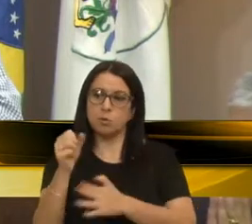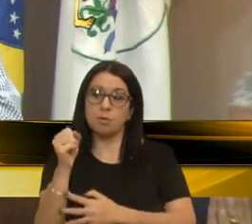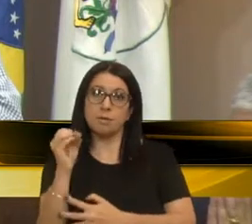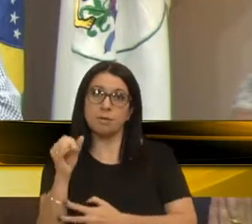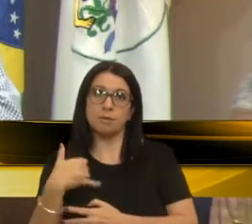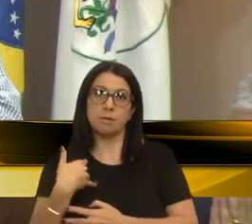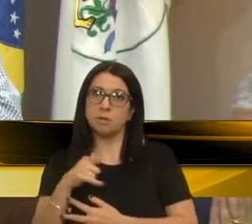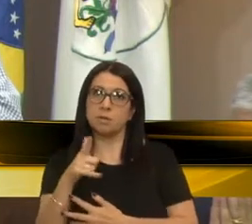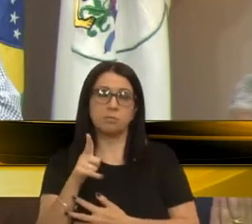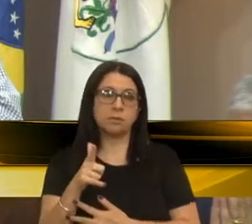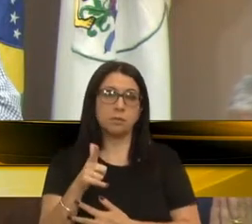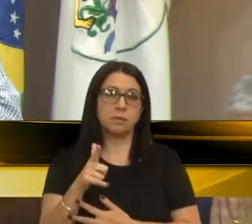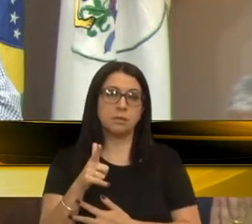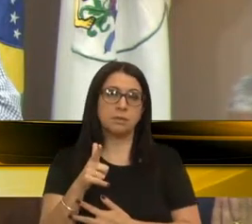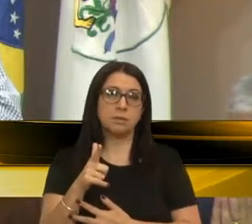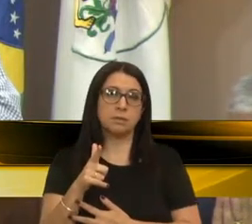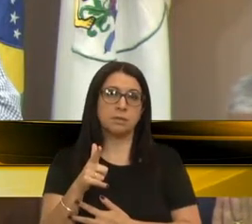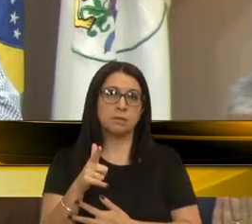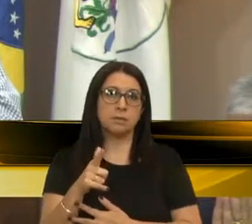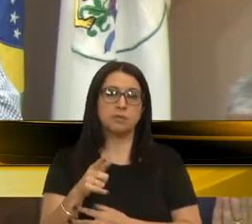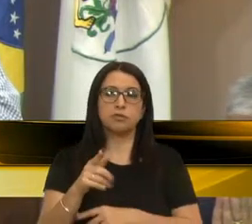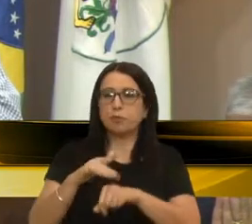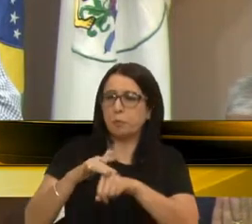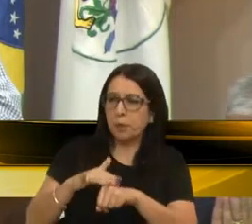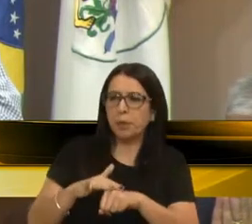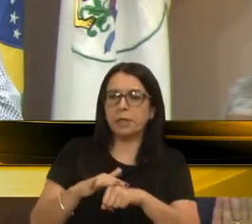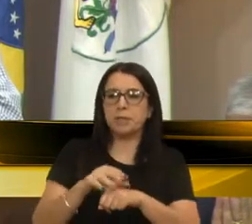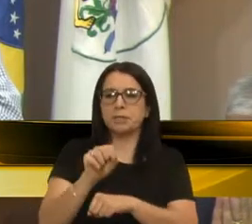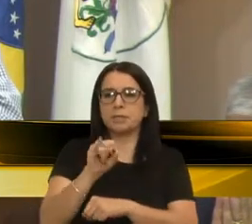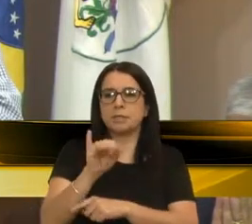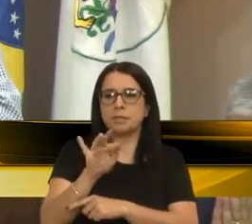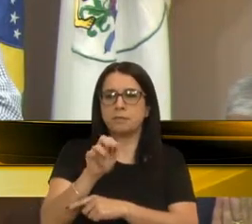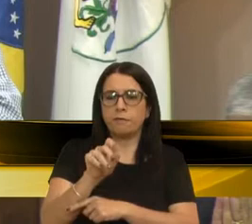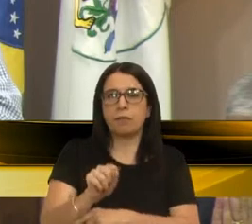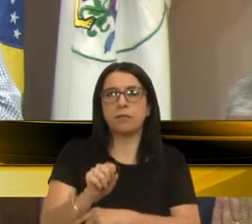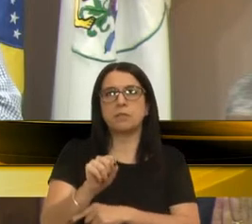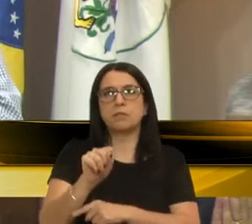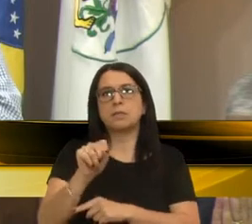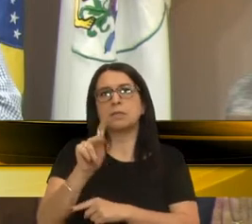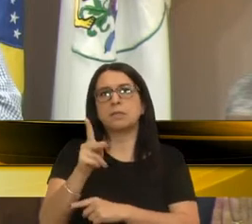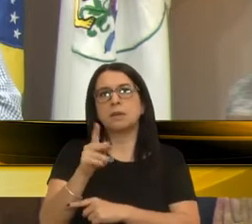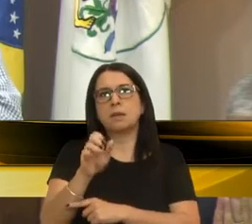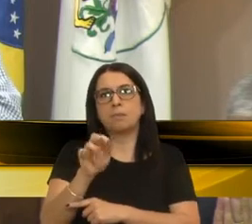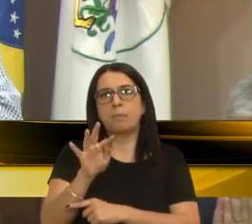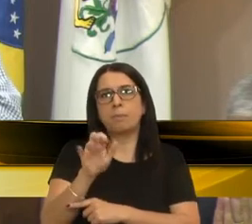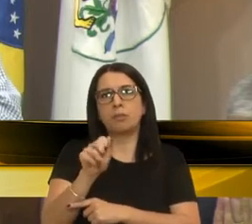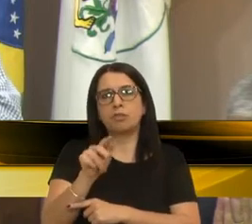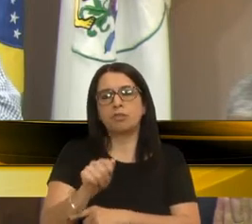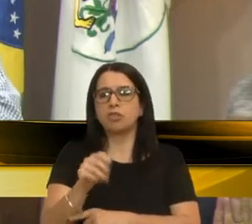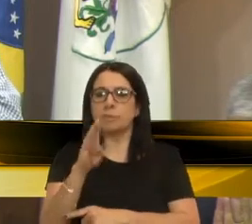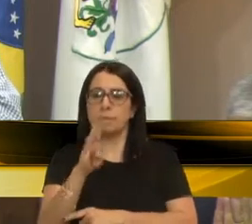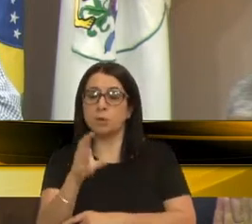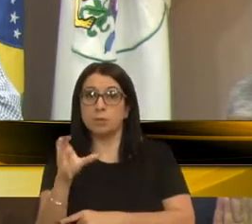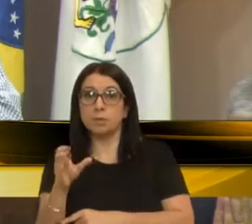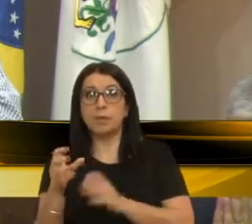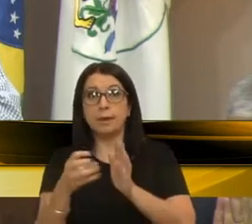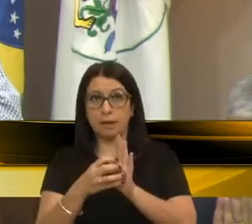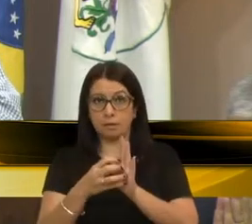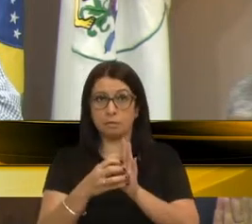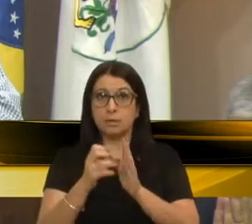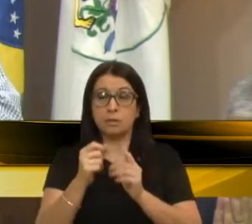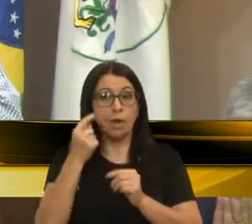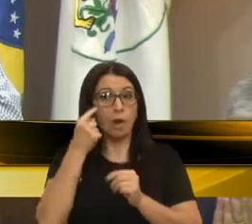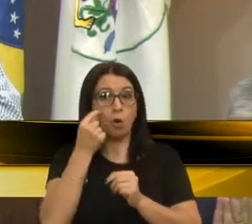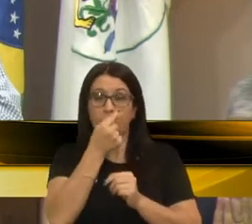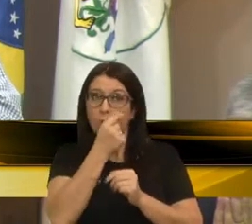ser portadora a pessoa de infecção, sífilis, hepatite B ou C e AIDS. As córneas podem ser doadas